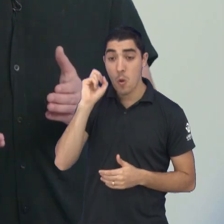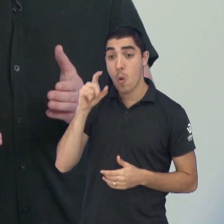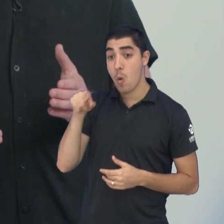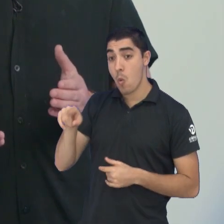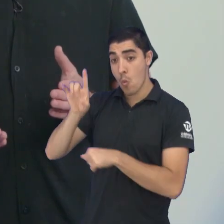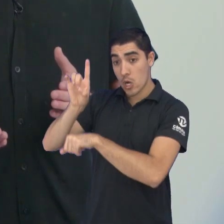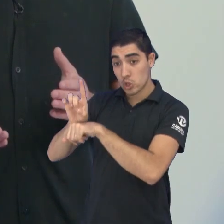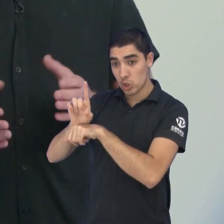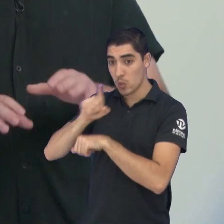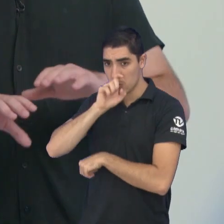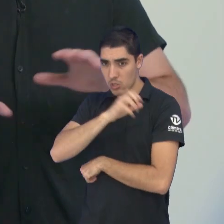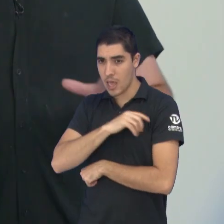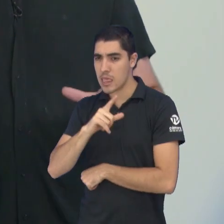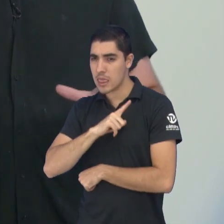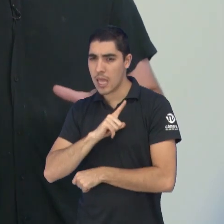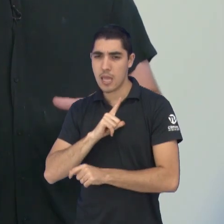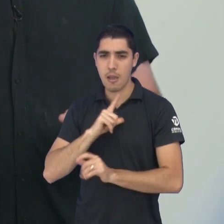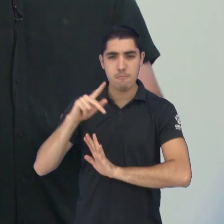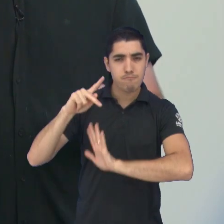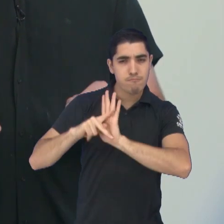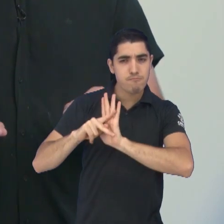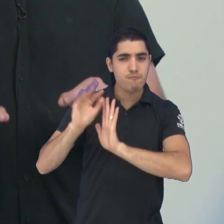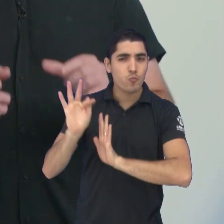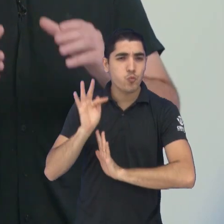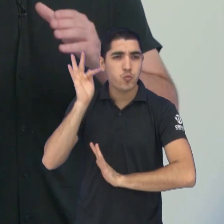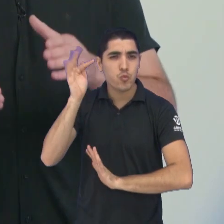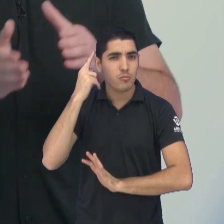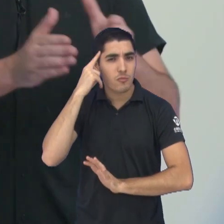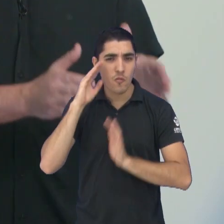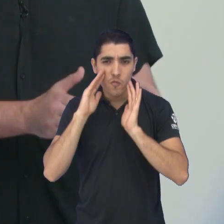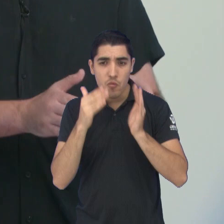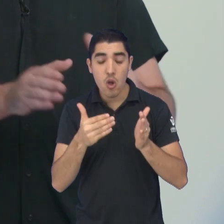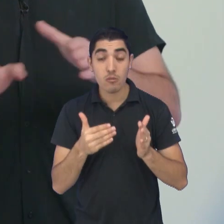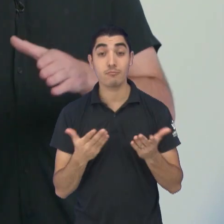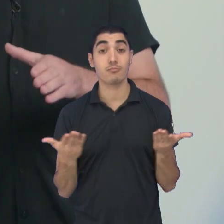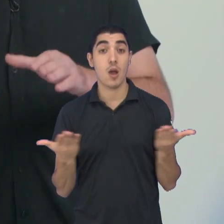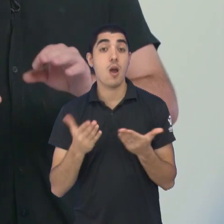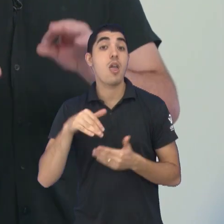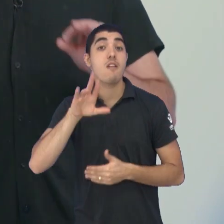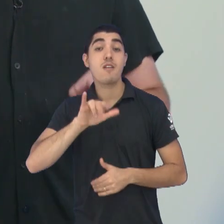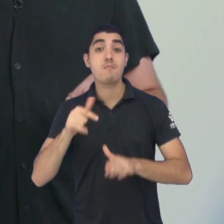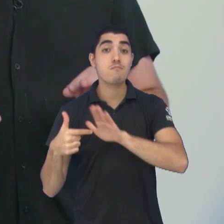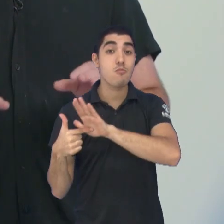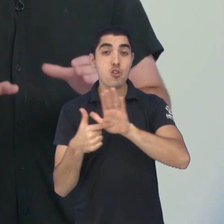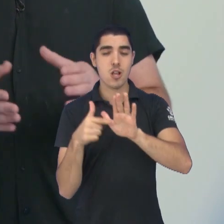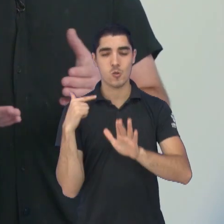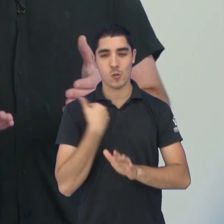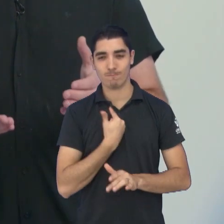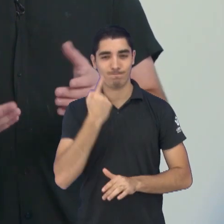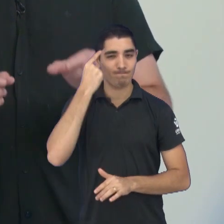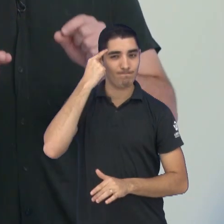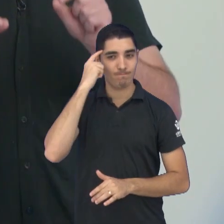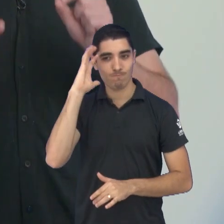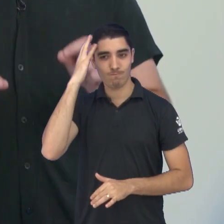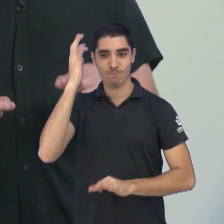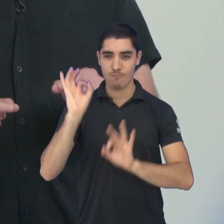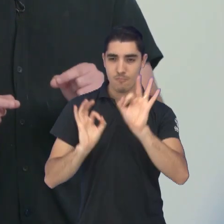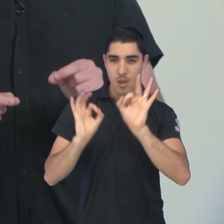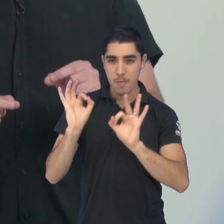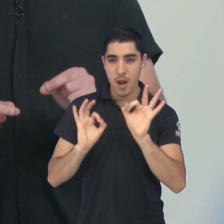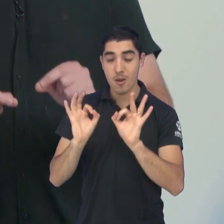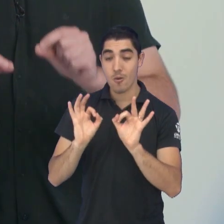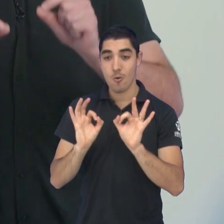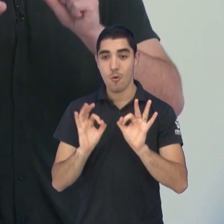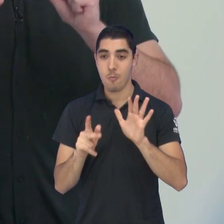para esses jogadores? Então, para poder mostrar quem pode ficar ou sair, preparamos um material especial sobre